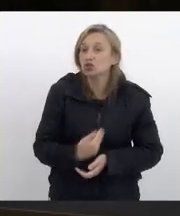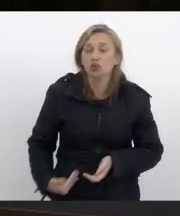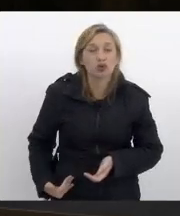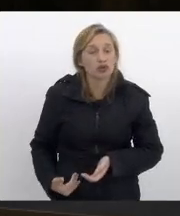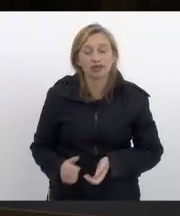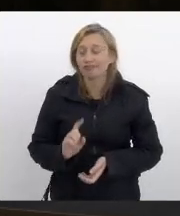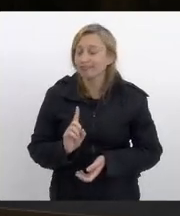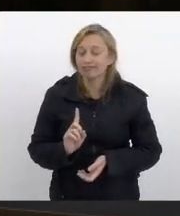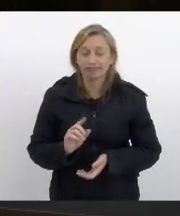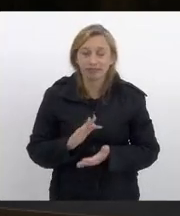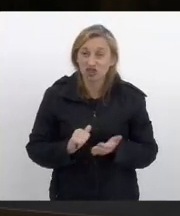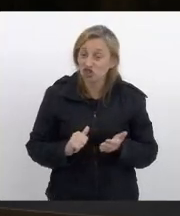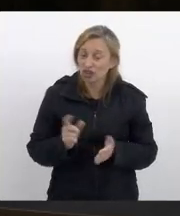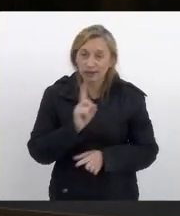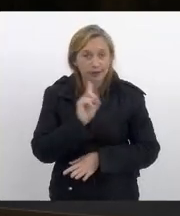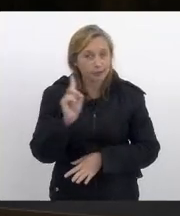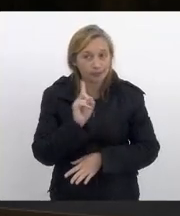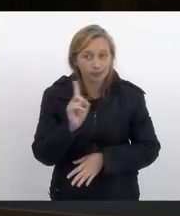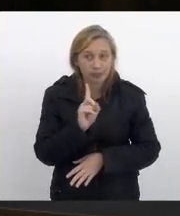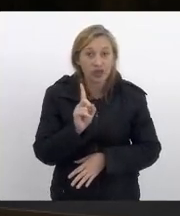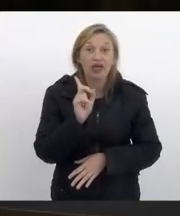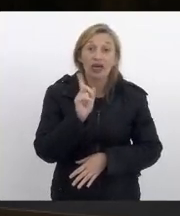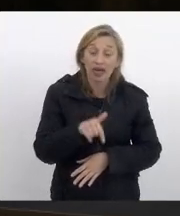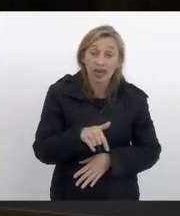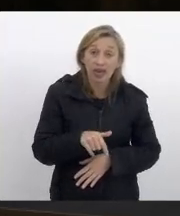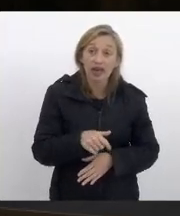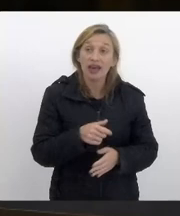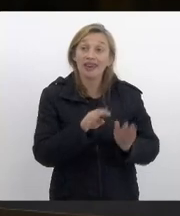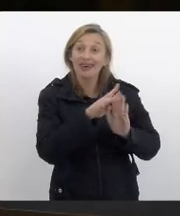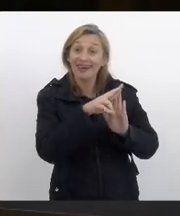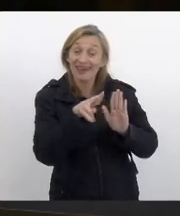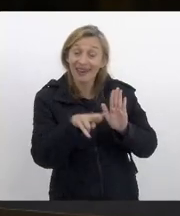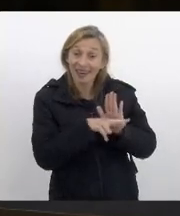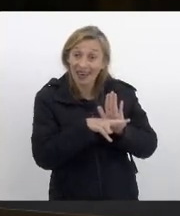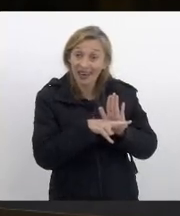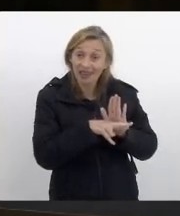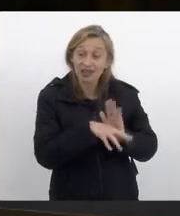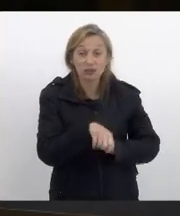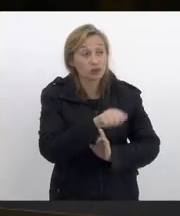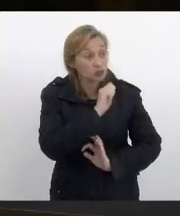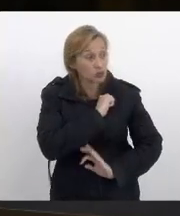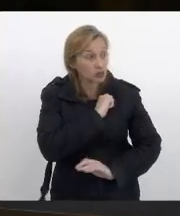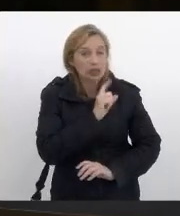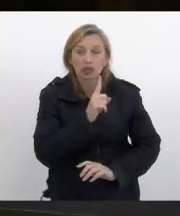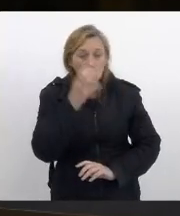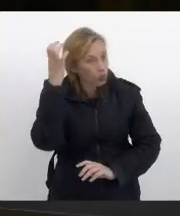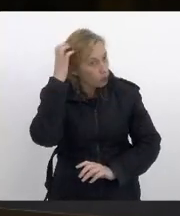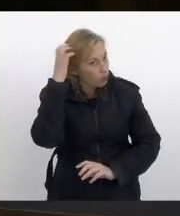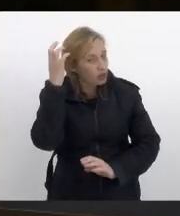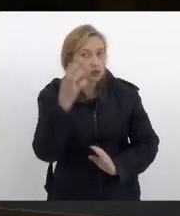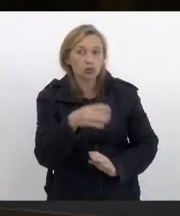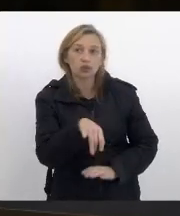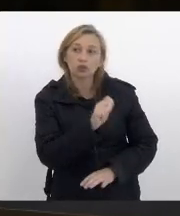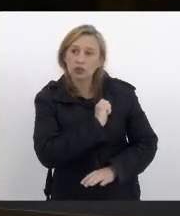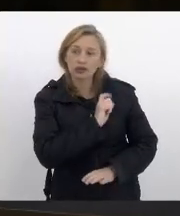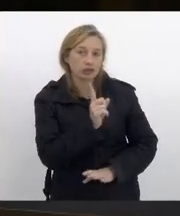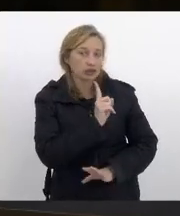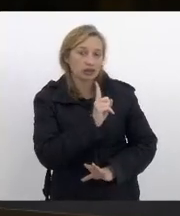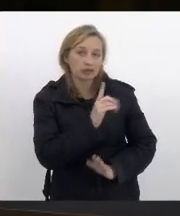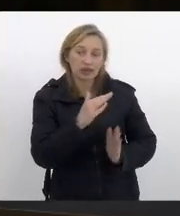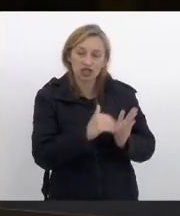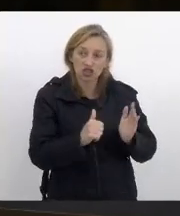tira aquilo. Isso é o regime de... Não estou botando a culpa no regime para tirar... a